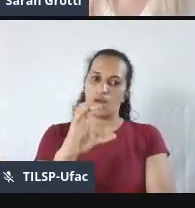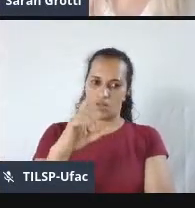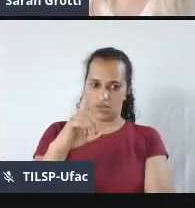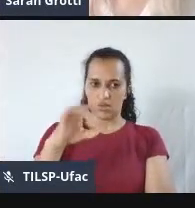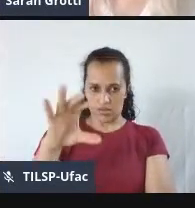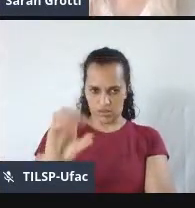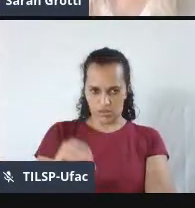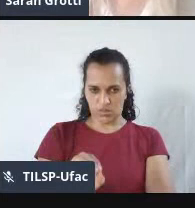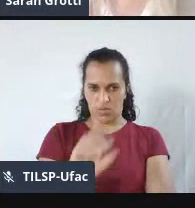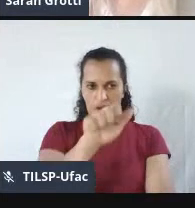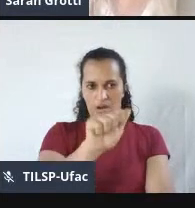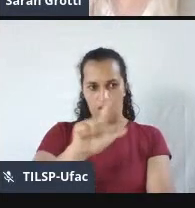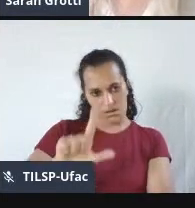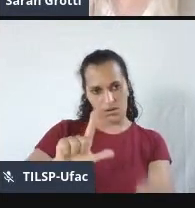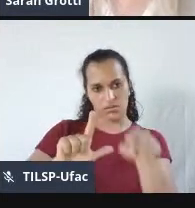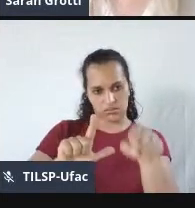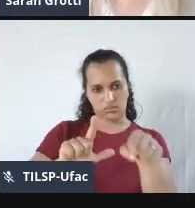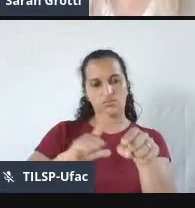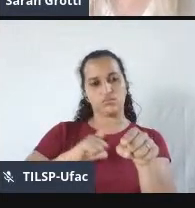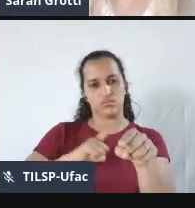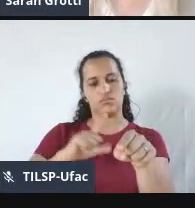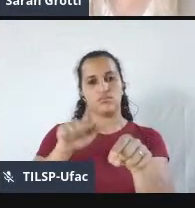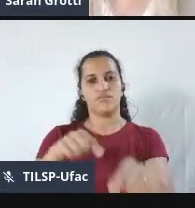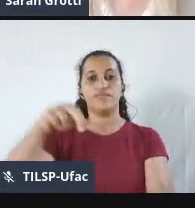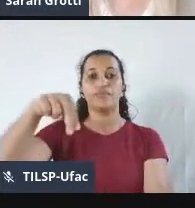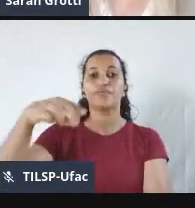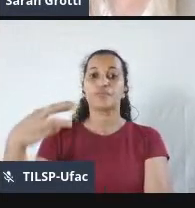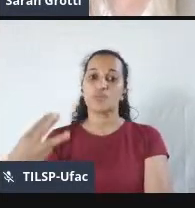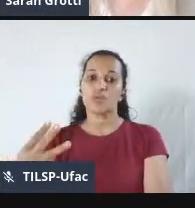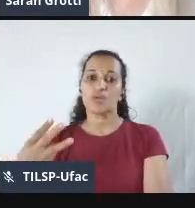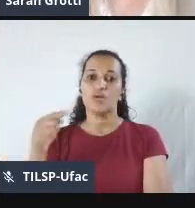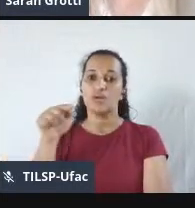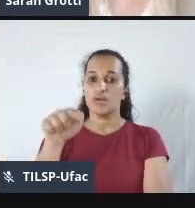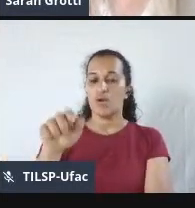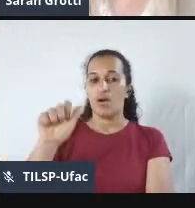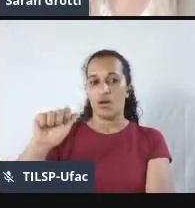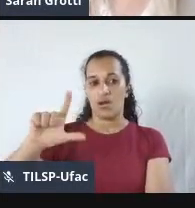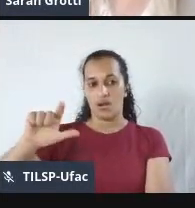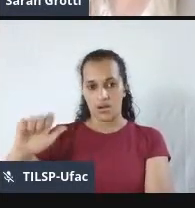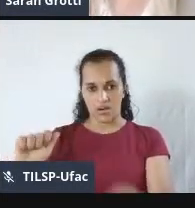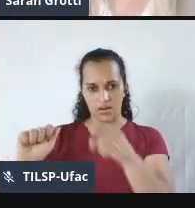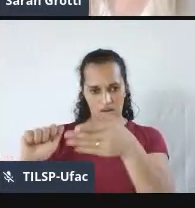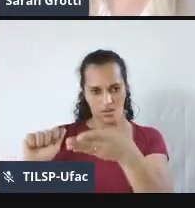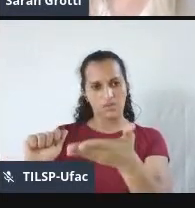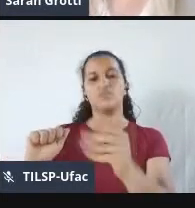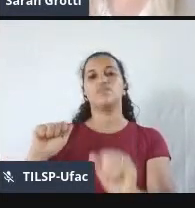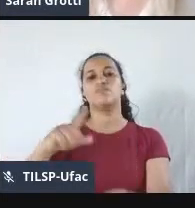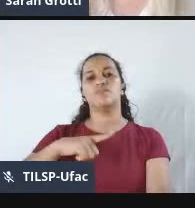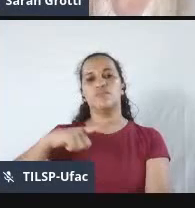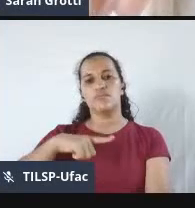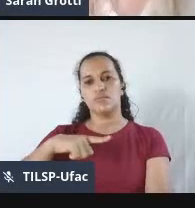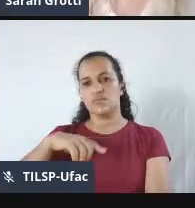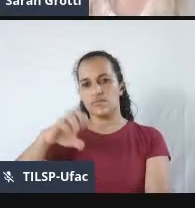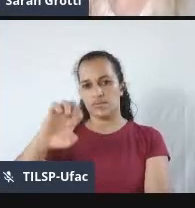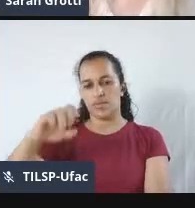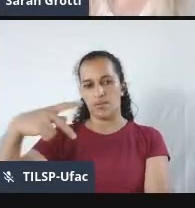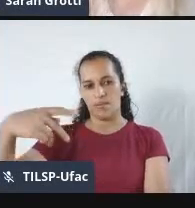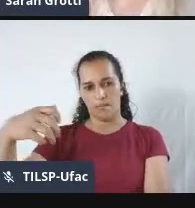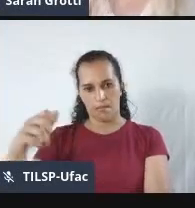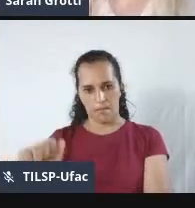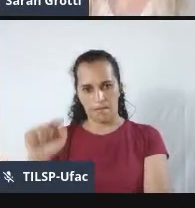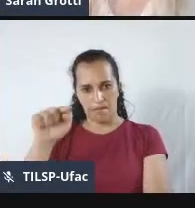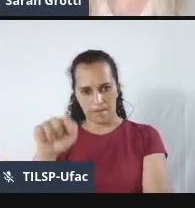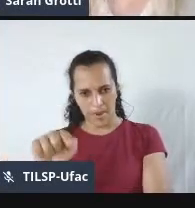né, AL, e N3, alfa-linoleico, o ALA, o eu sempre erro esse